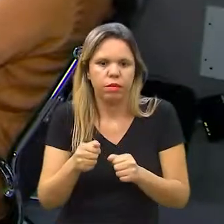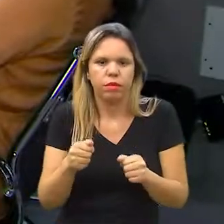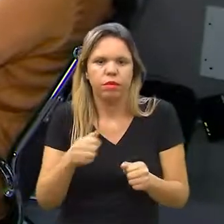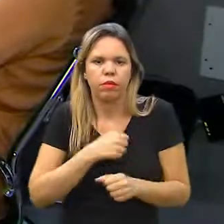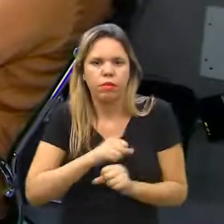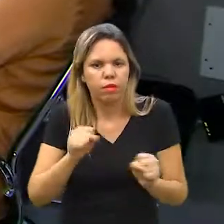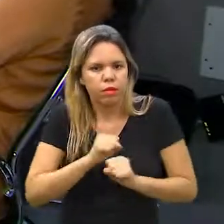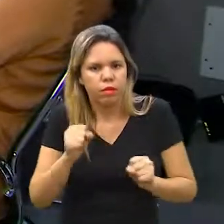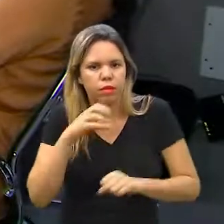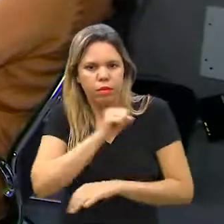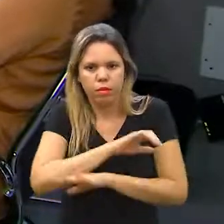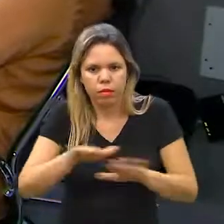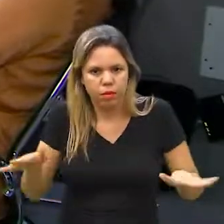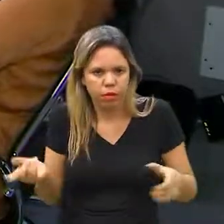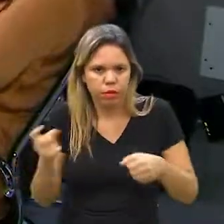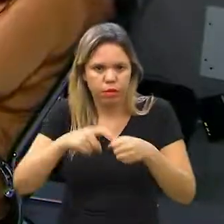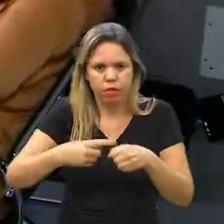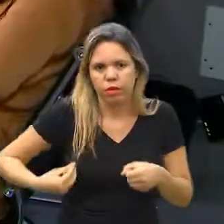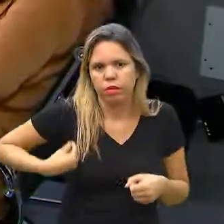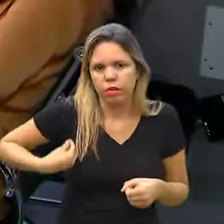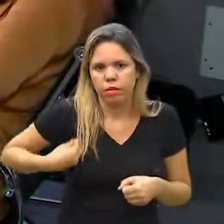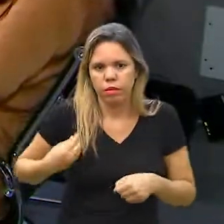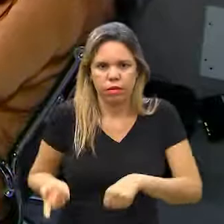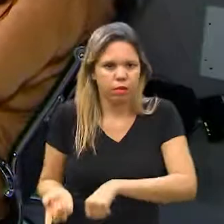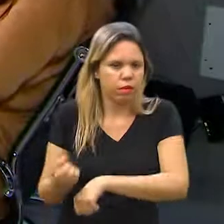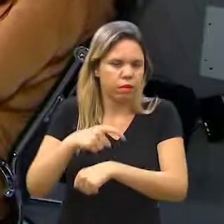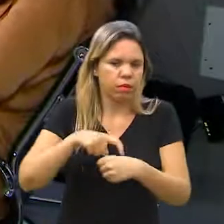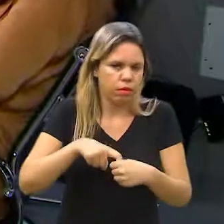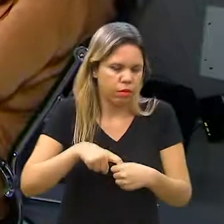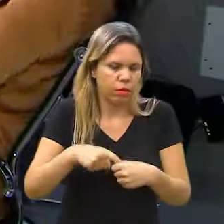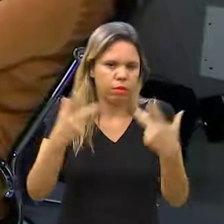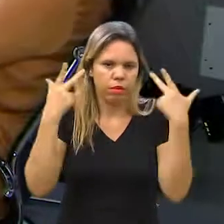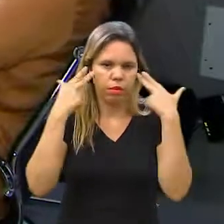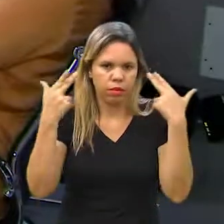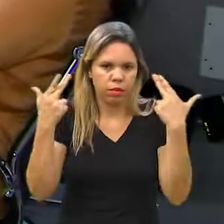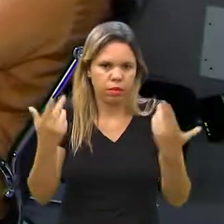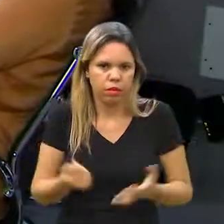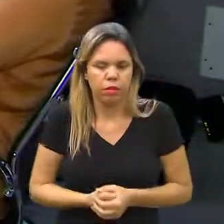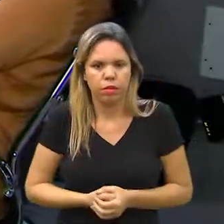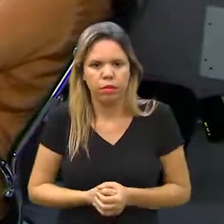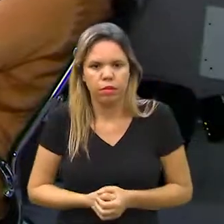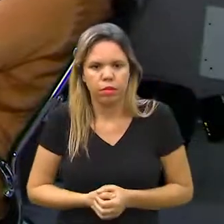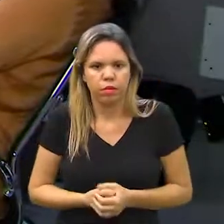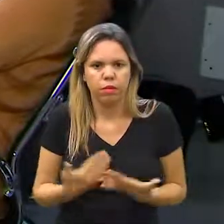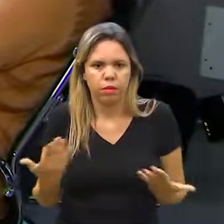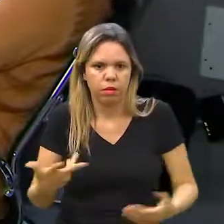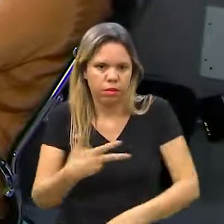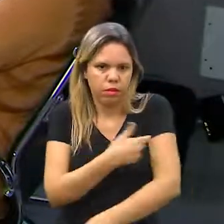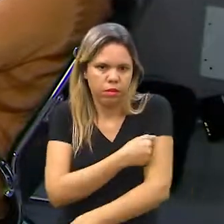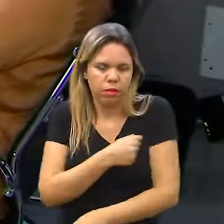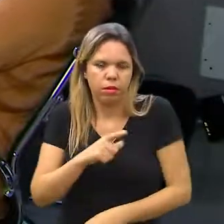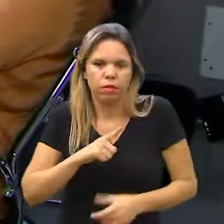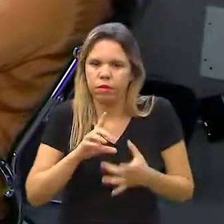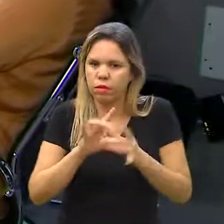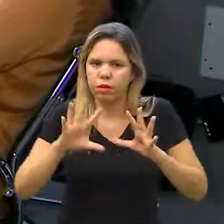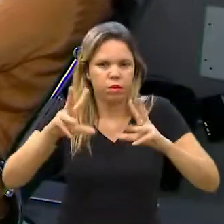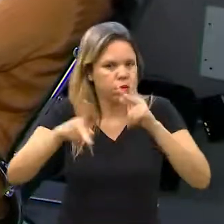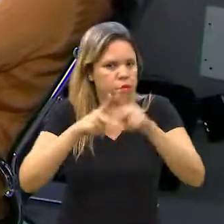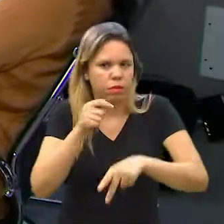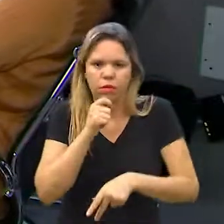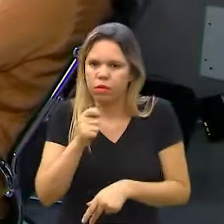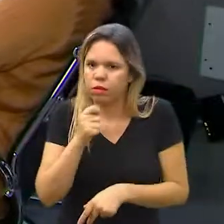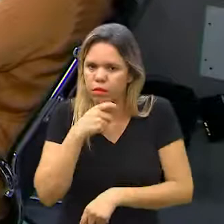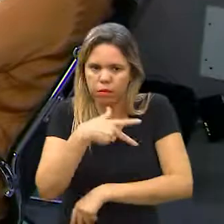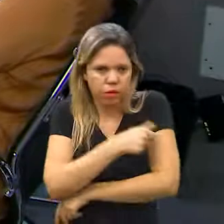tá doido que acabe logo para a gente voltar nossa vida anteriormente normal né mas encontra essa vacina não estiver disponível para